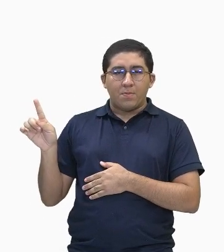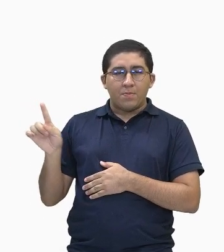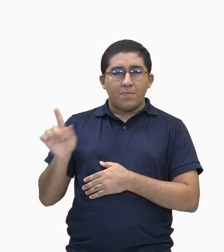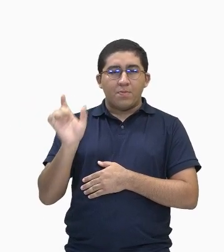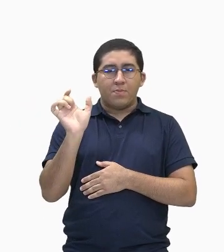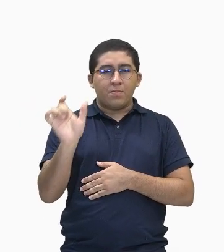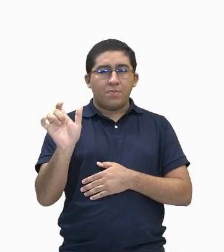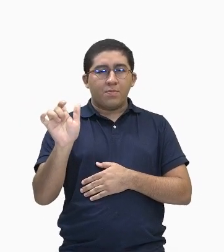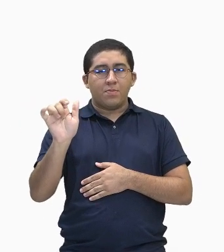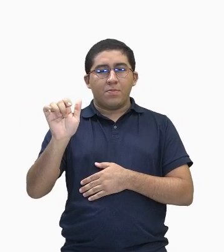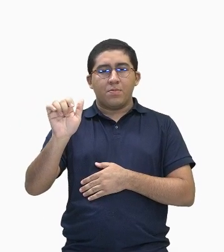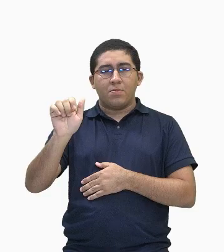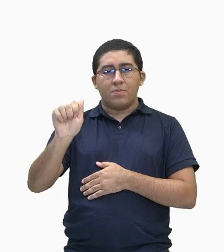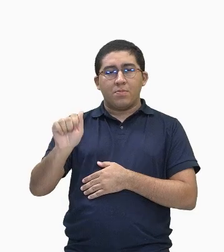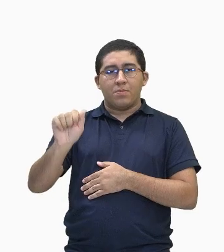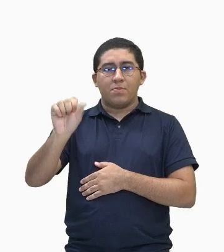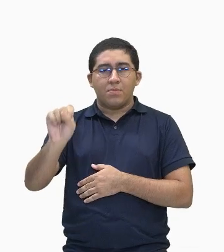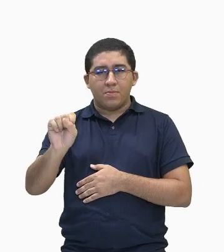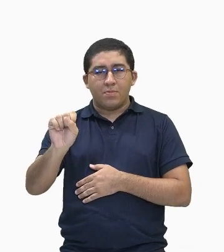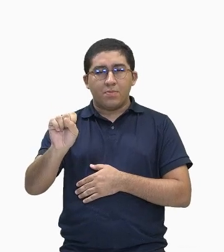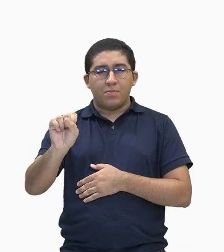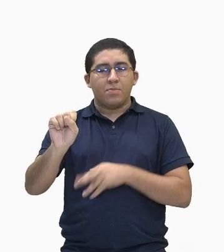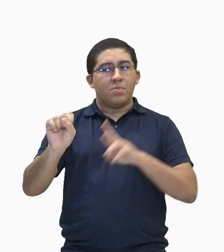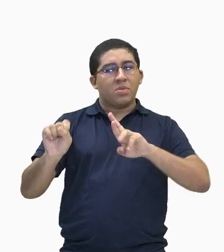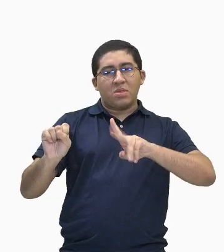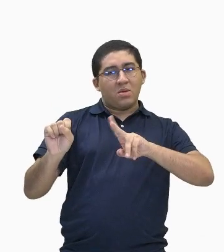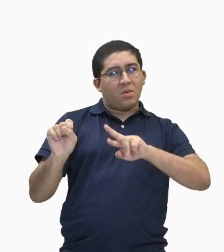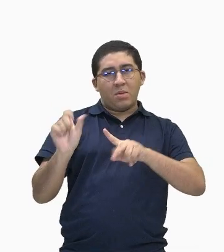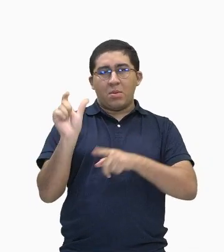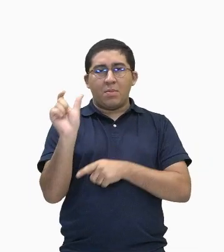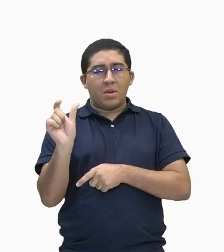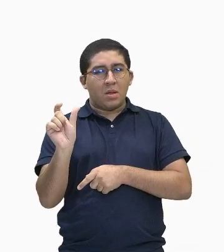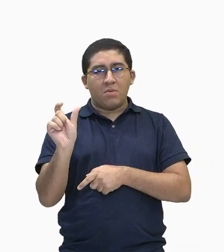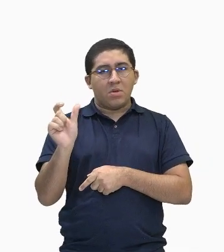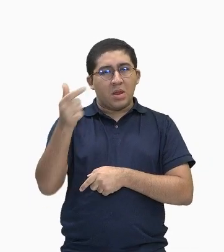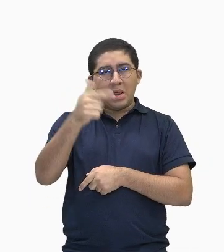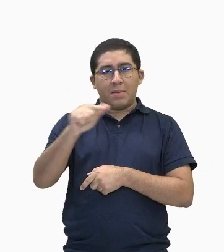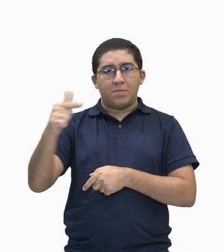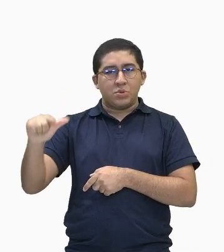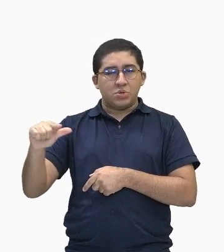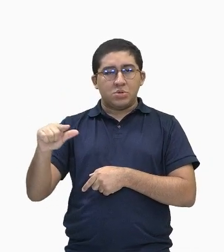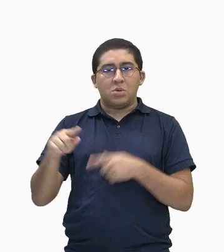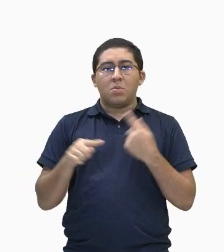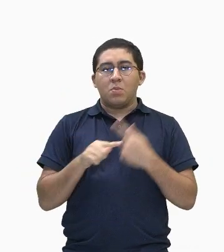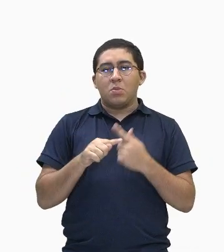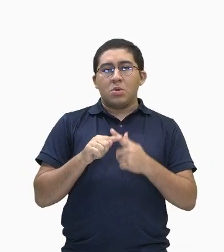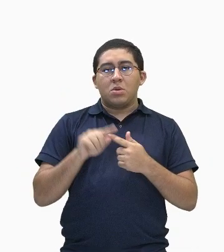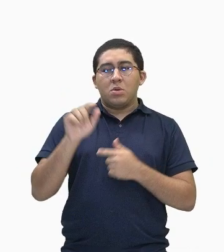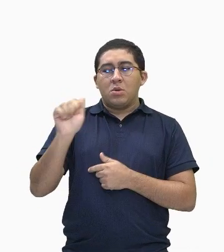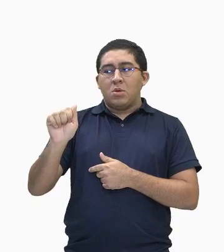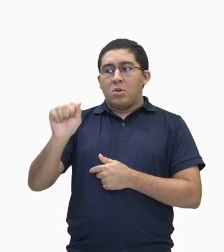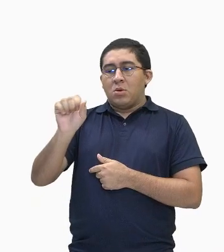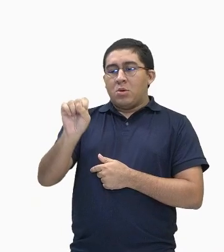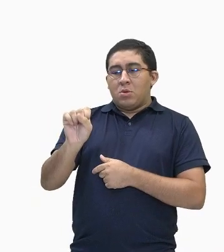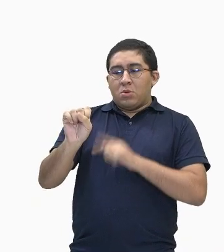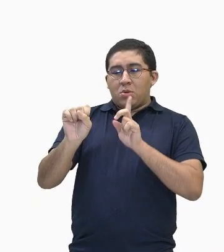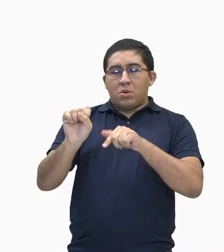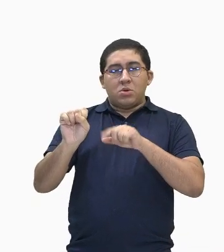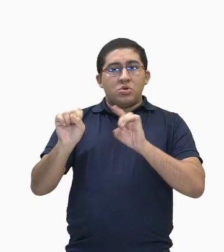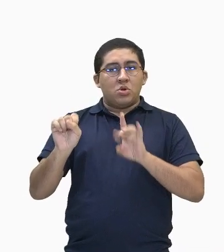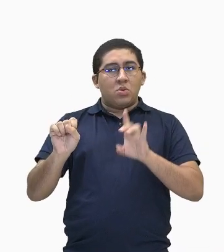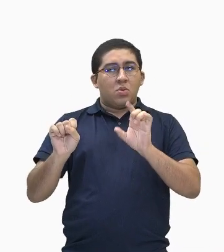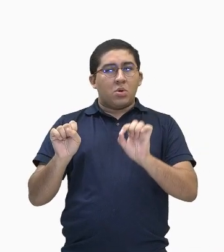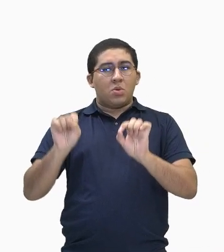as, ela não pode ser considerada uma palavra repetida importante no texto, porque as é só uma palavra que